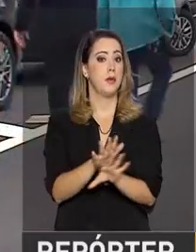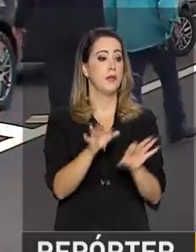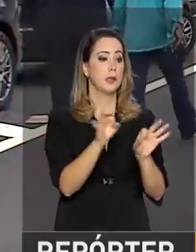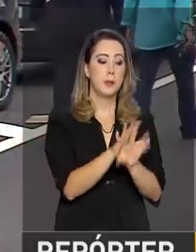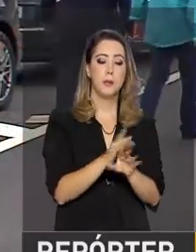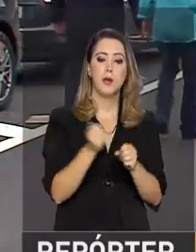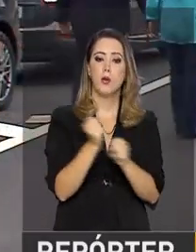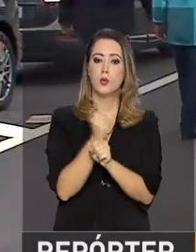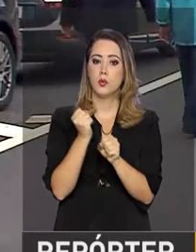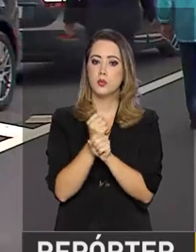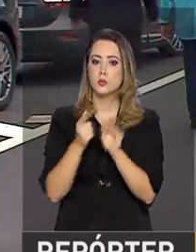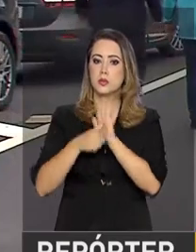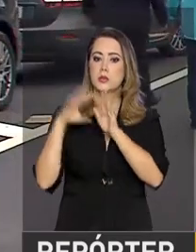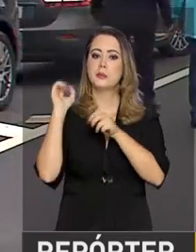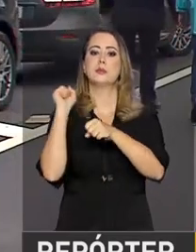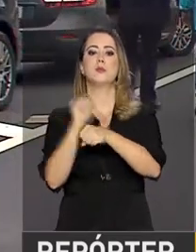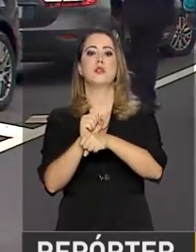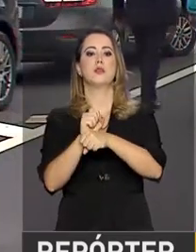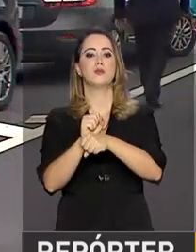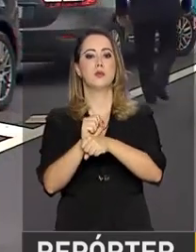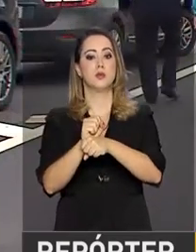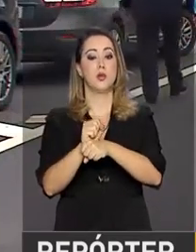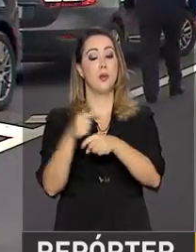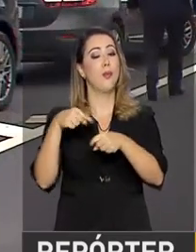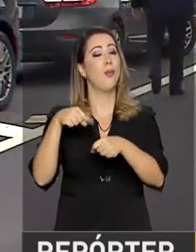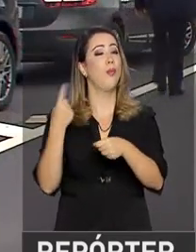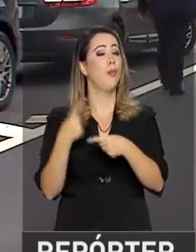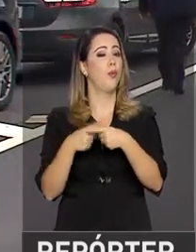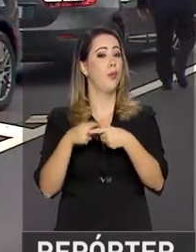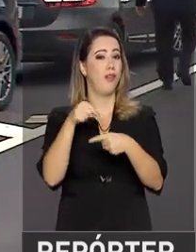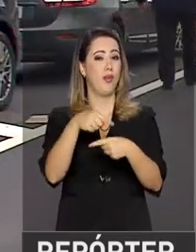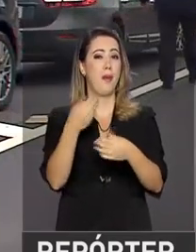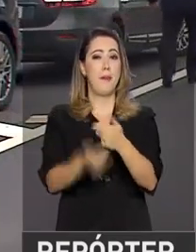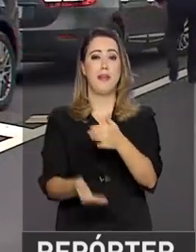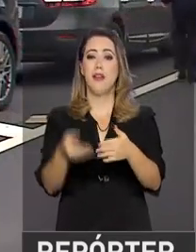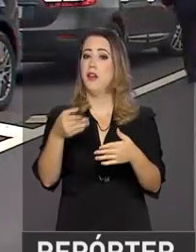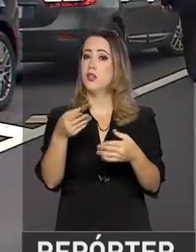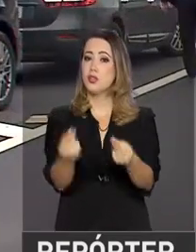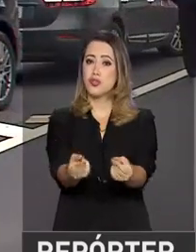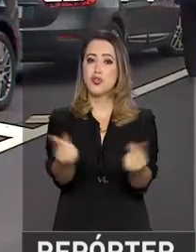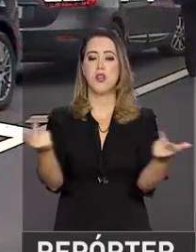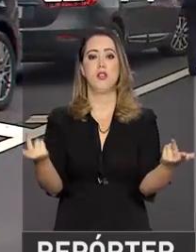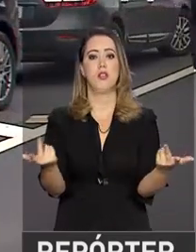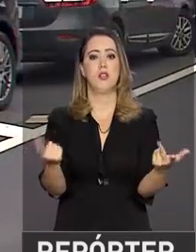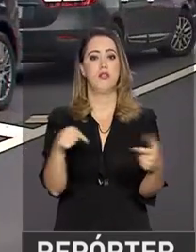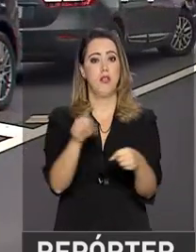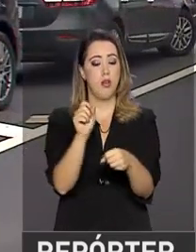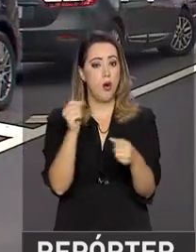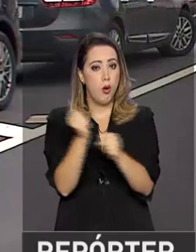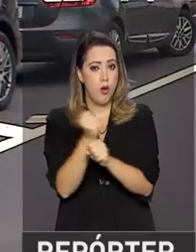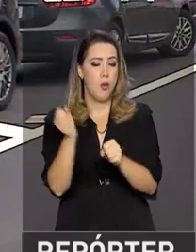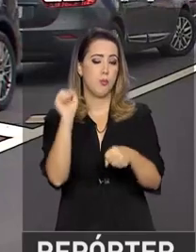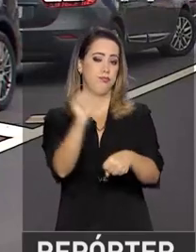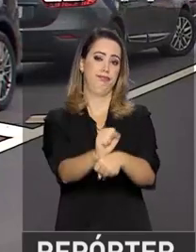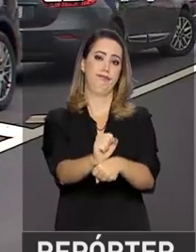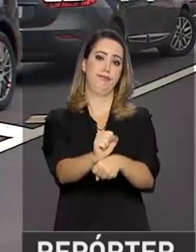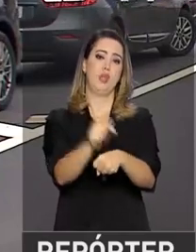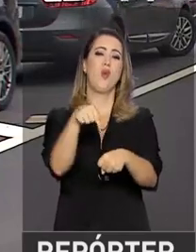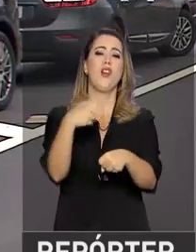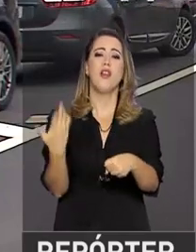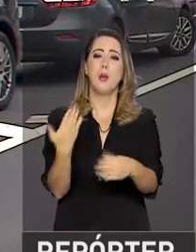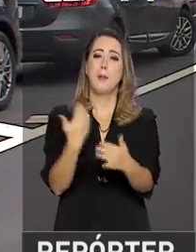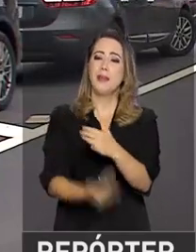que estão paralisadas porque ela significa desperdício a obra paralisada significa perda de emprego